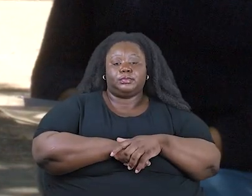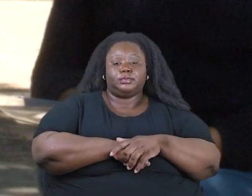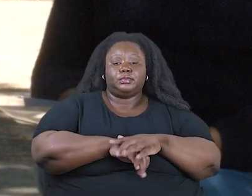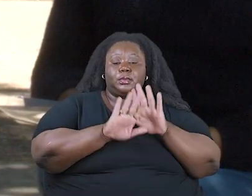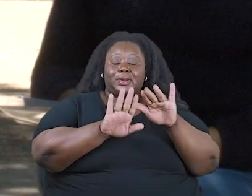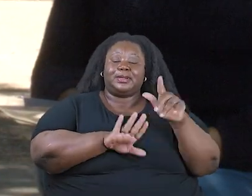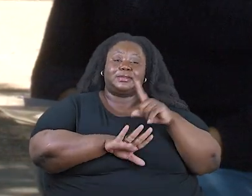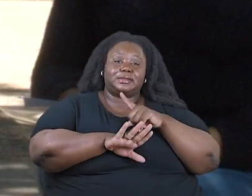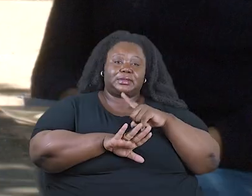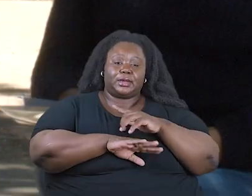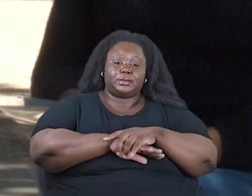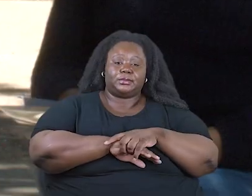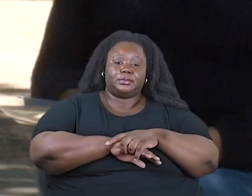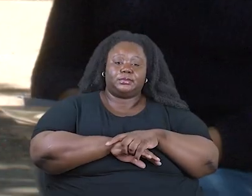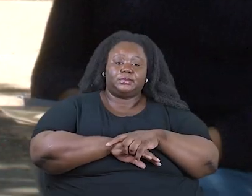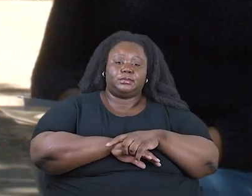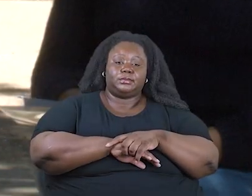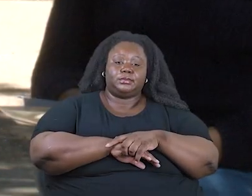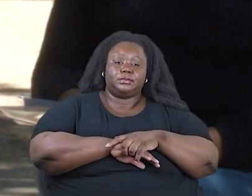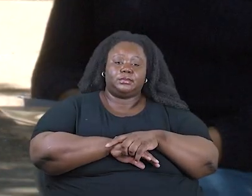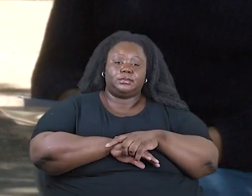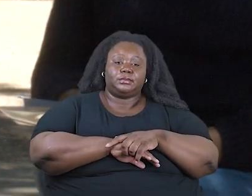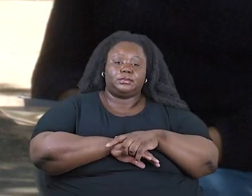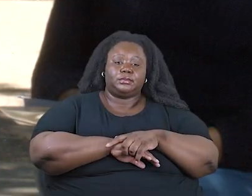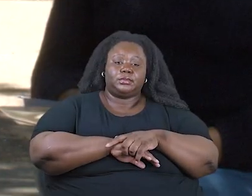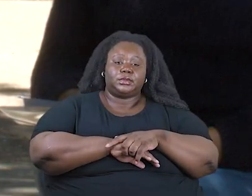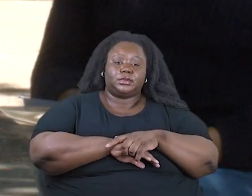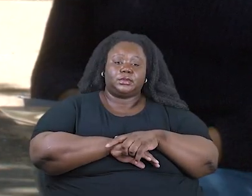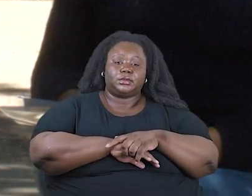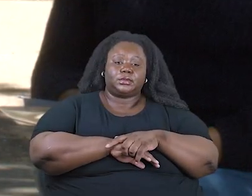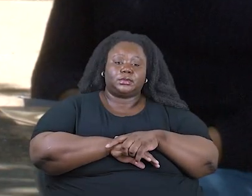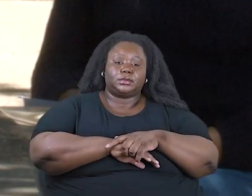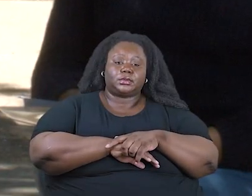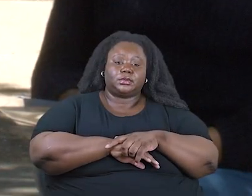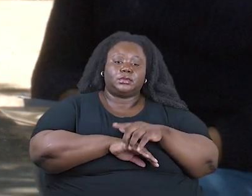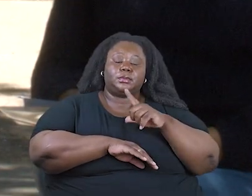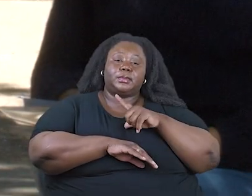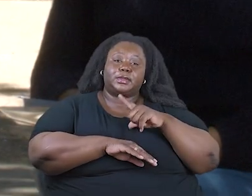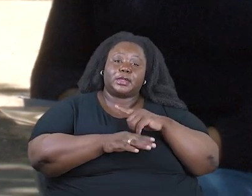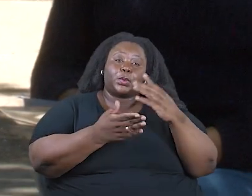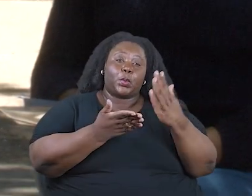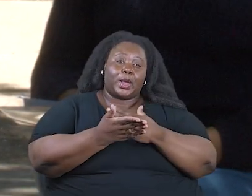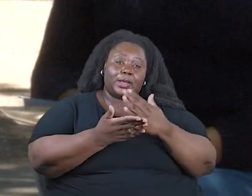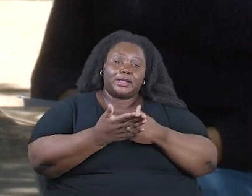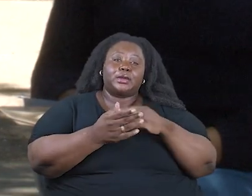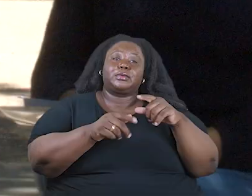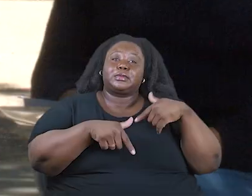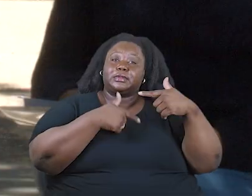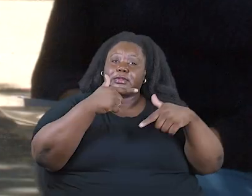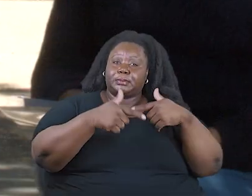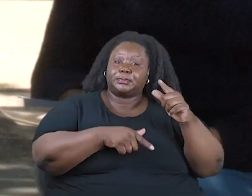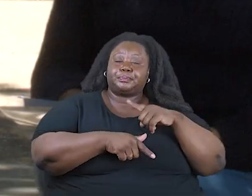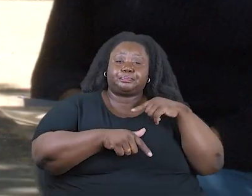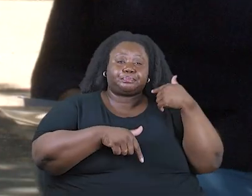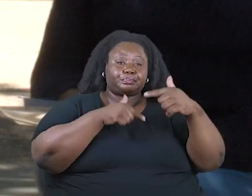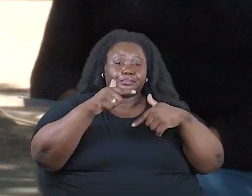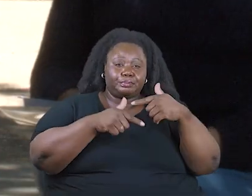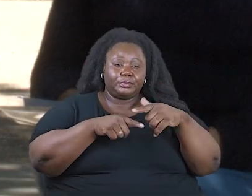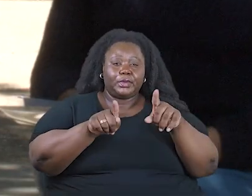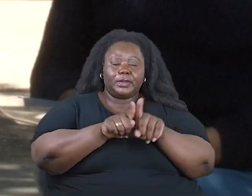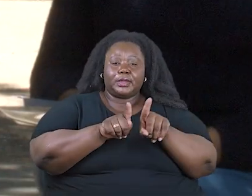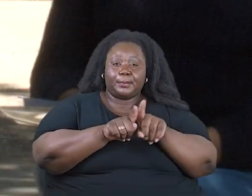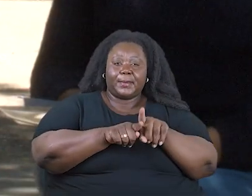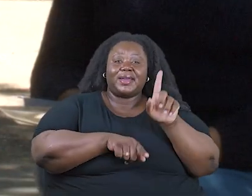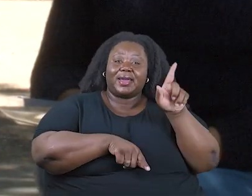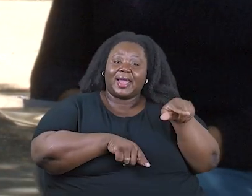Mas tem esse catálogo que está circulando, né? Tem um trabalho aí nesse catálogo do Jorge Mena Barreto,